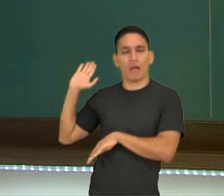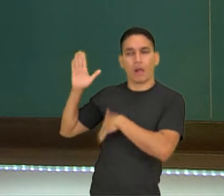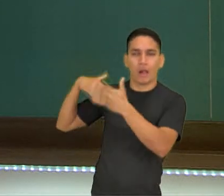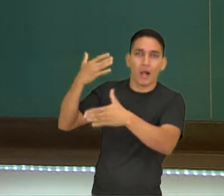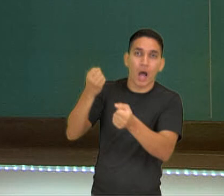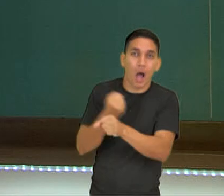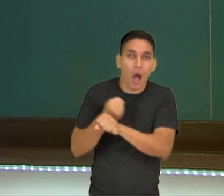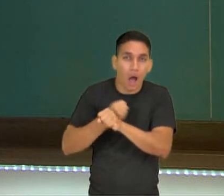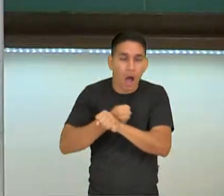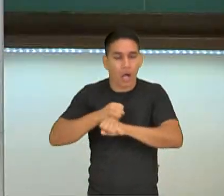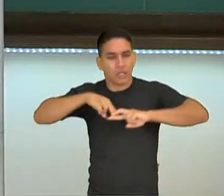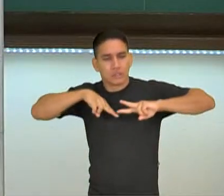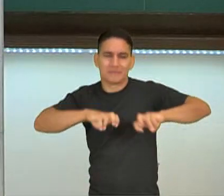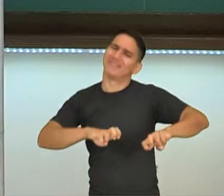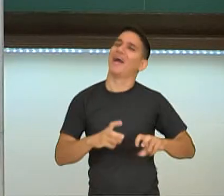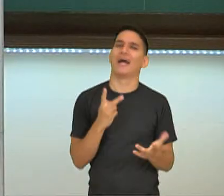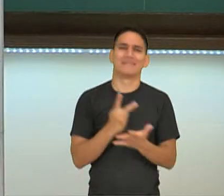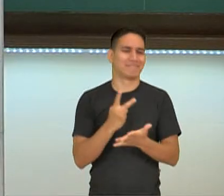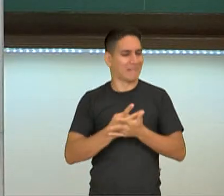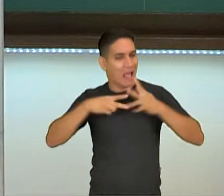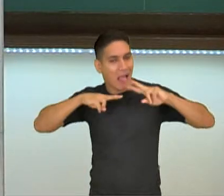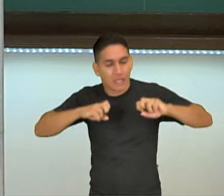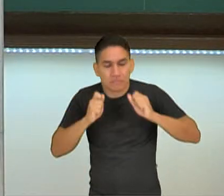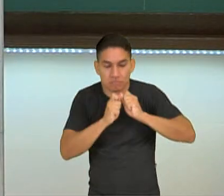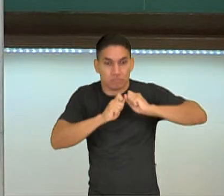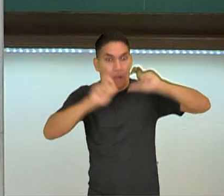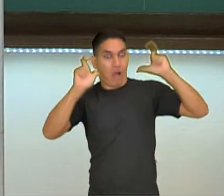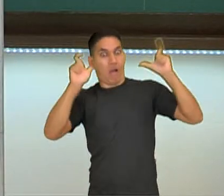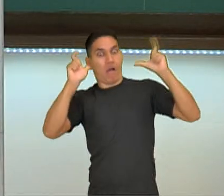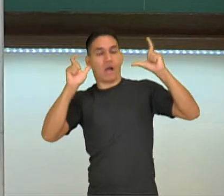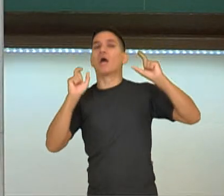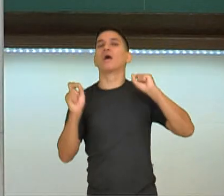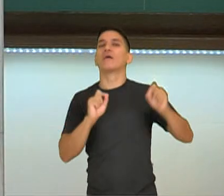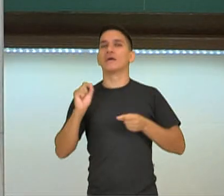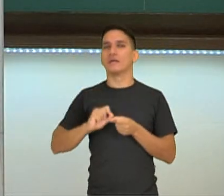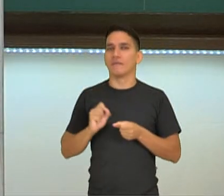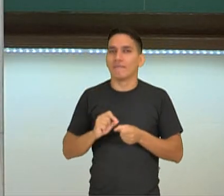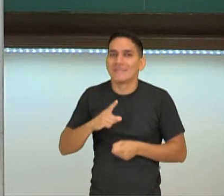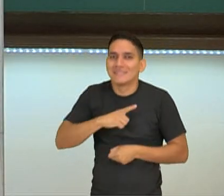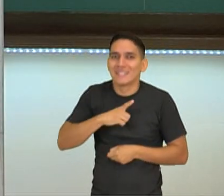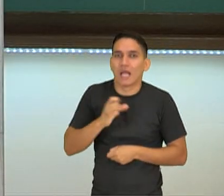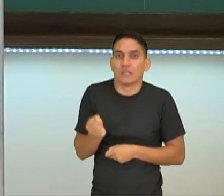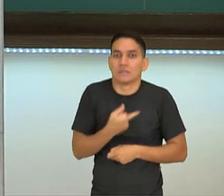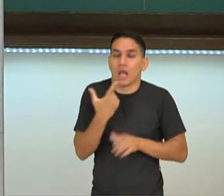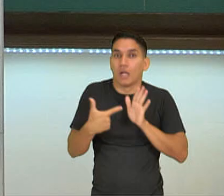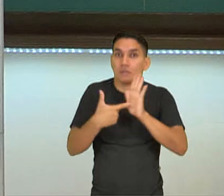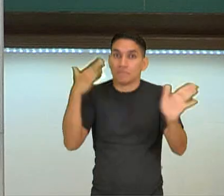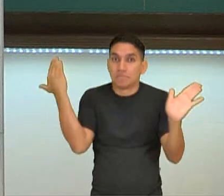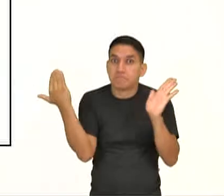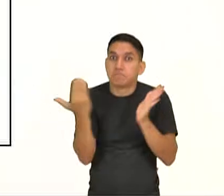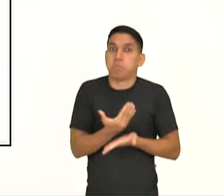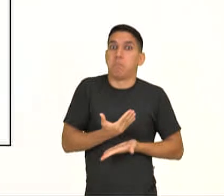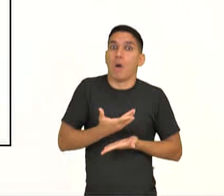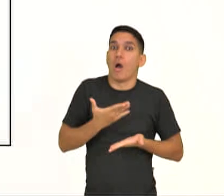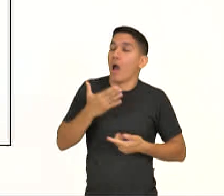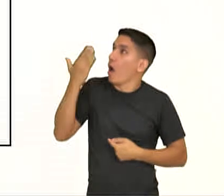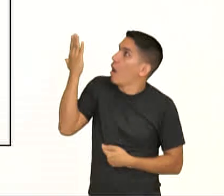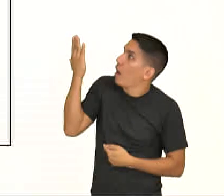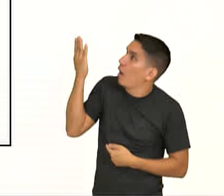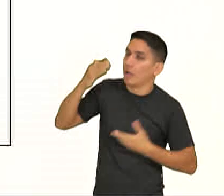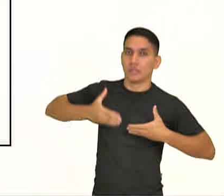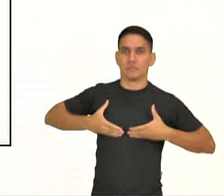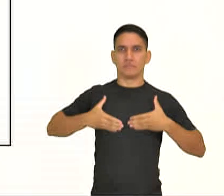anos da arqueologia. A arqueologia ficou fascinada quando fizeram um grande achado arqueológico. Esse